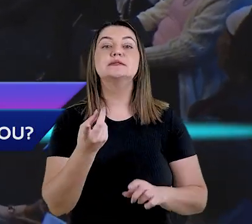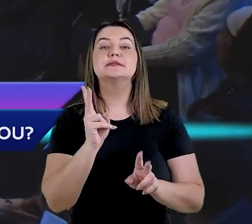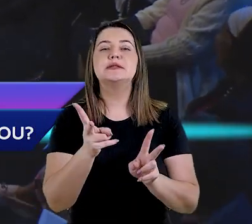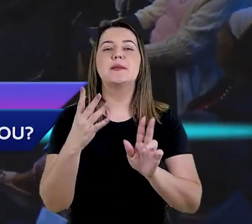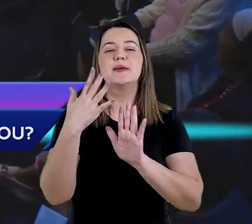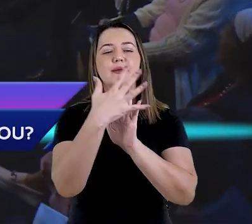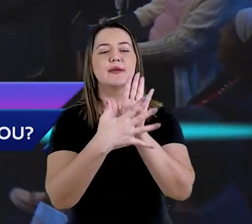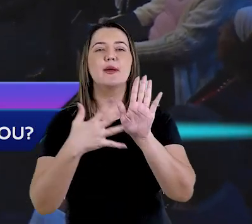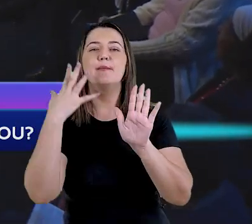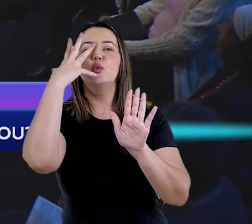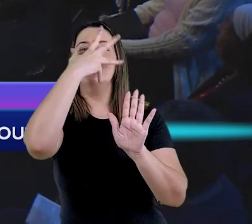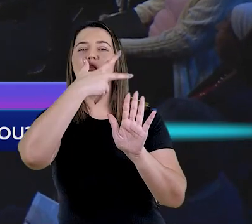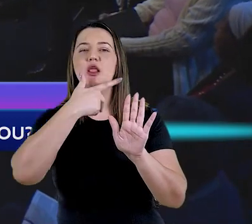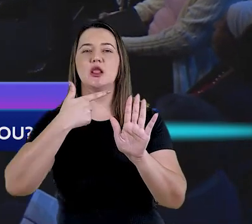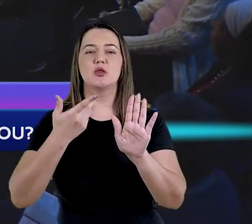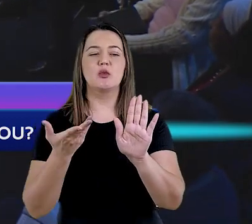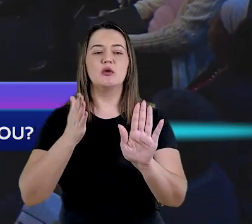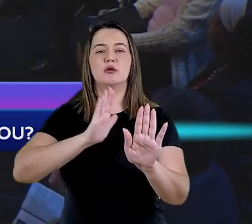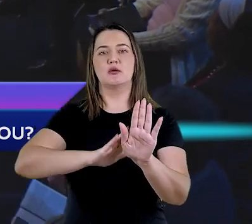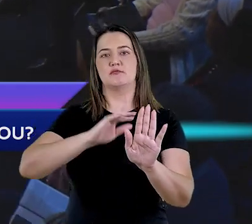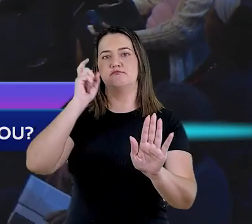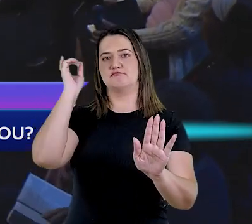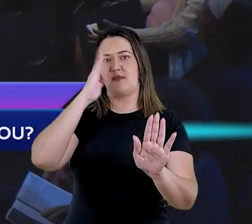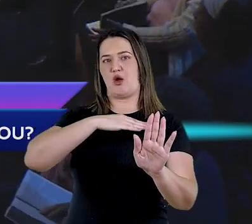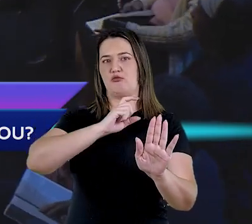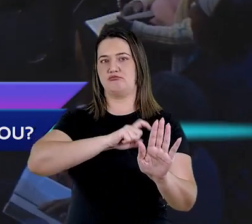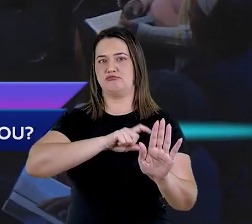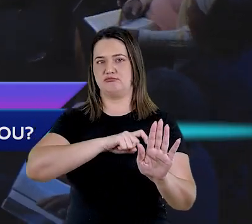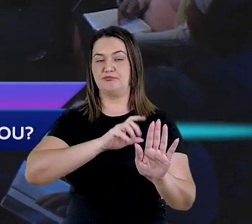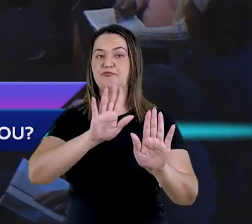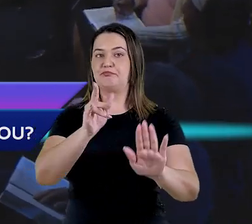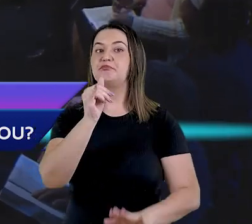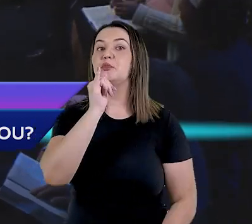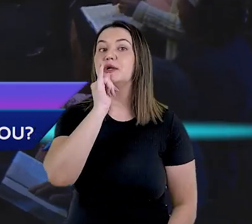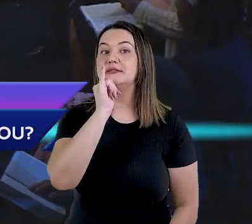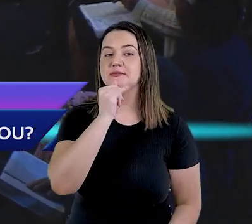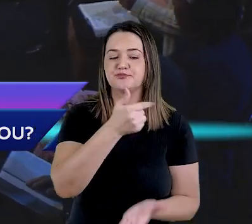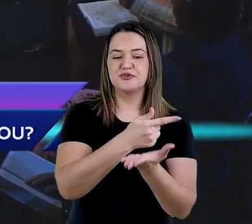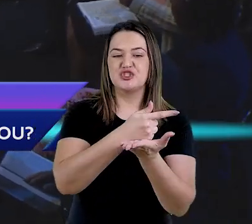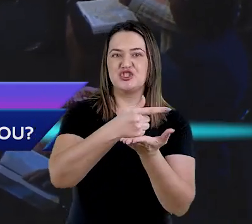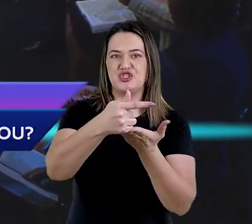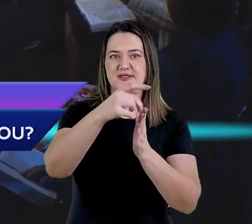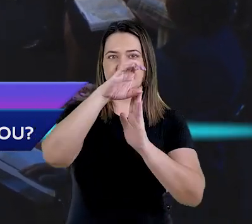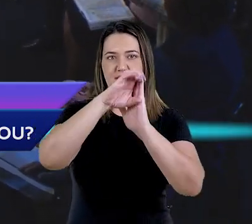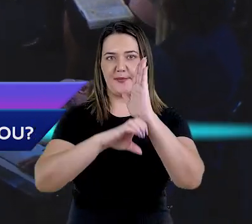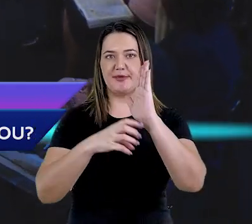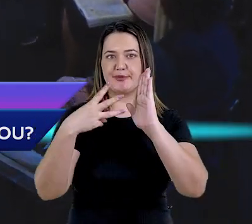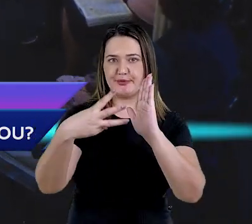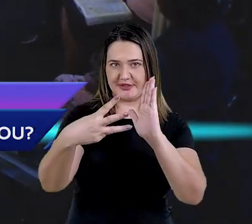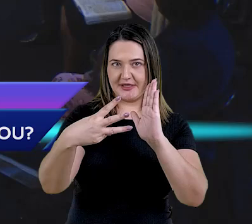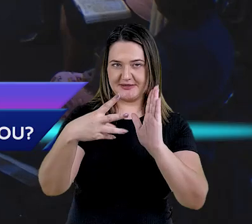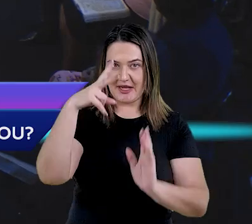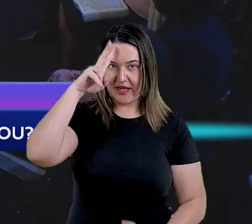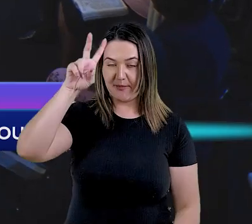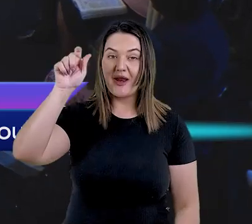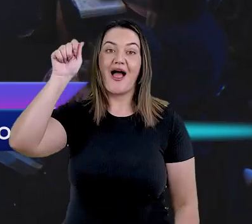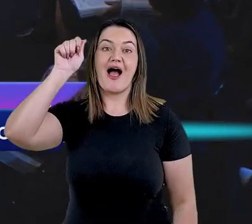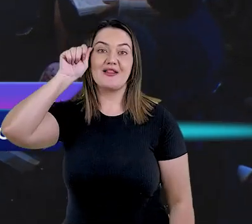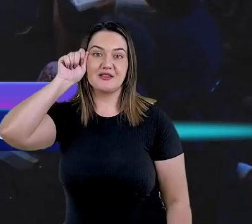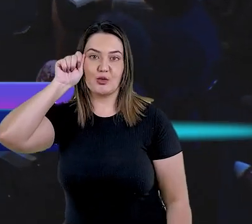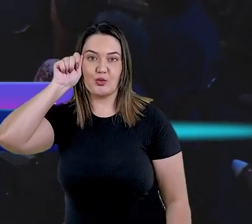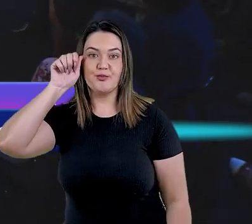Vamos voltar para Gênesis no capítulo 3. Quando o Adão e a Eva